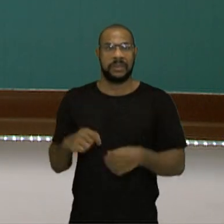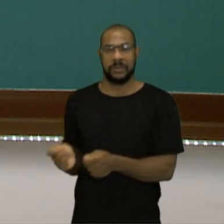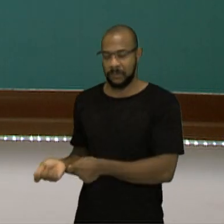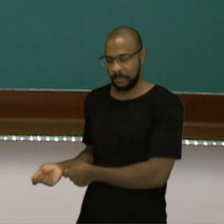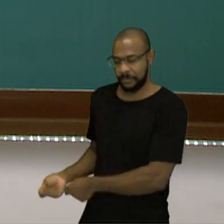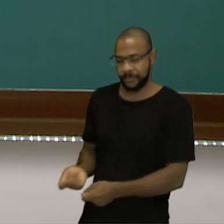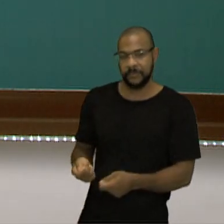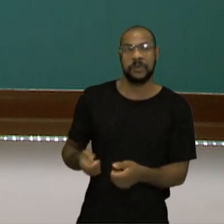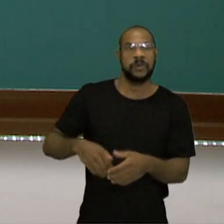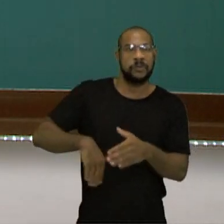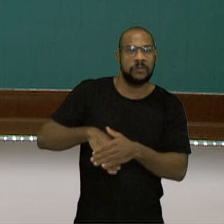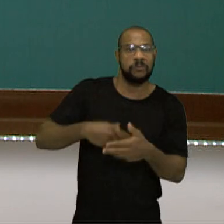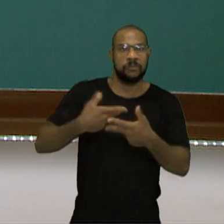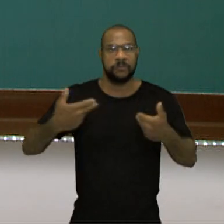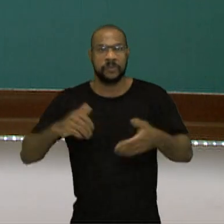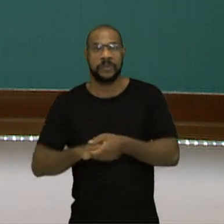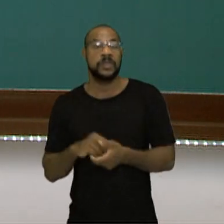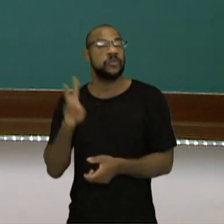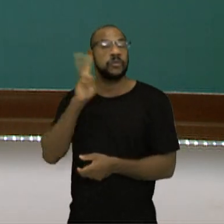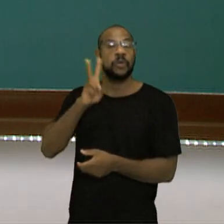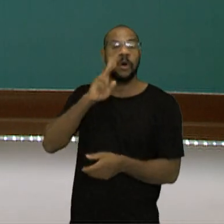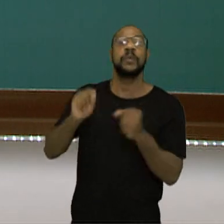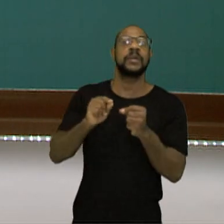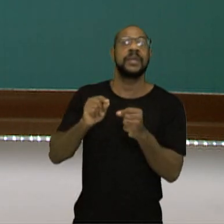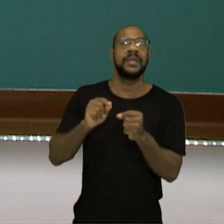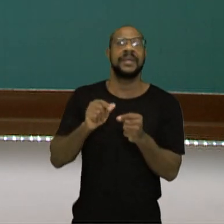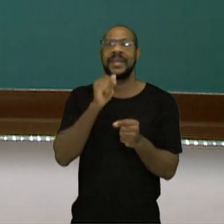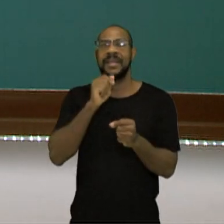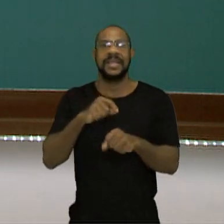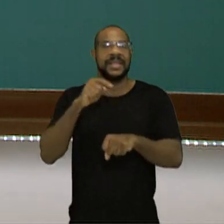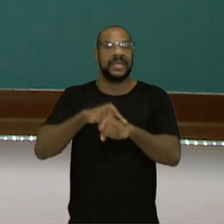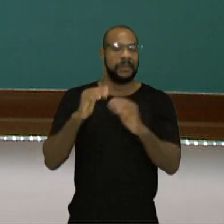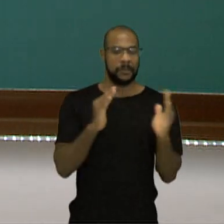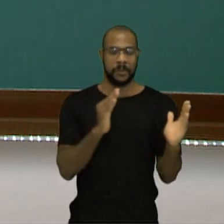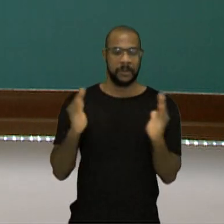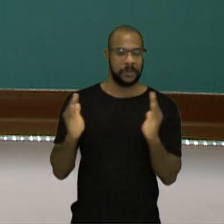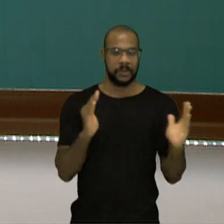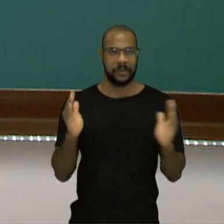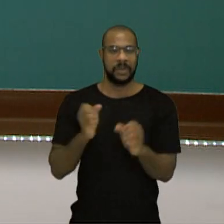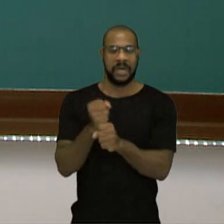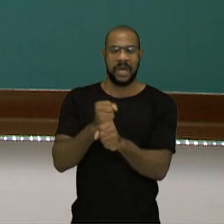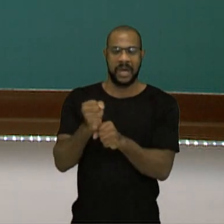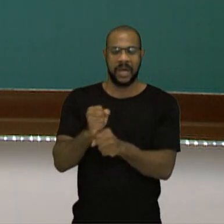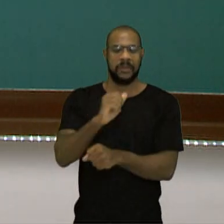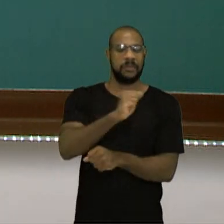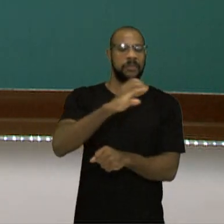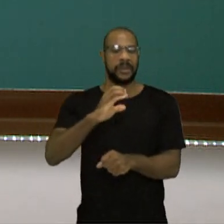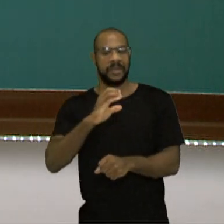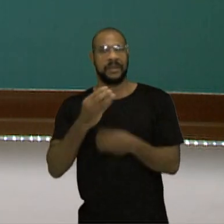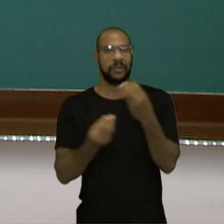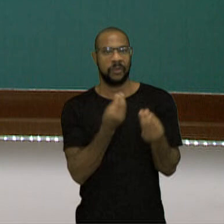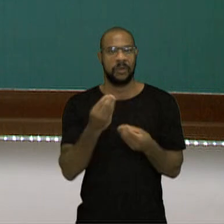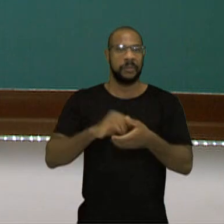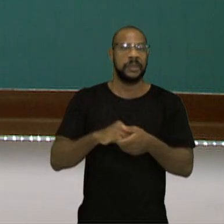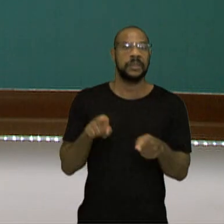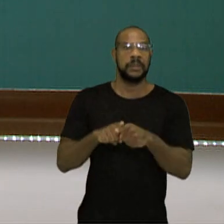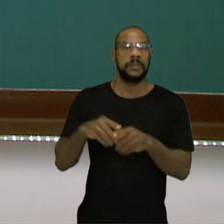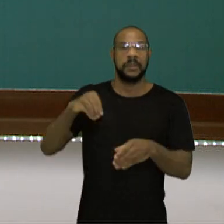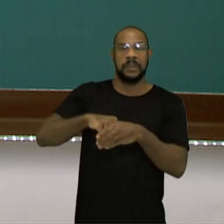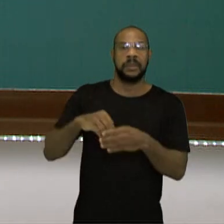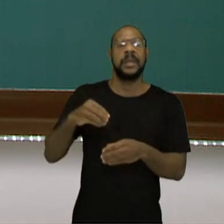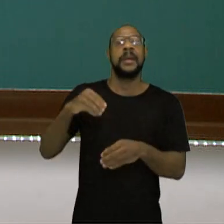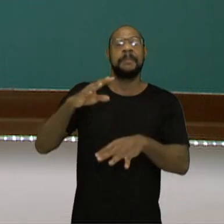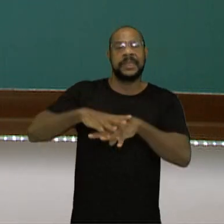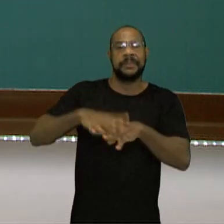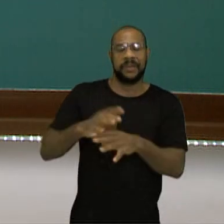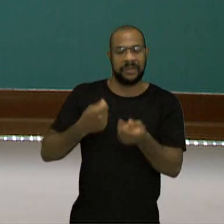de um time, em história a gente trabalha com a linha do tempo, falando de anos antes de Cristo, ou então na matemática financeira,